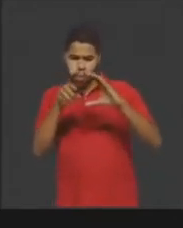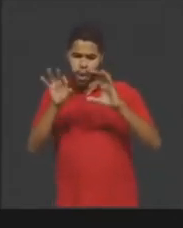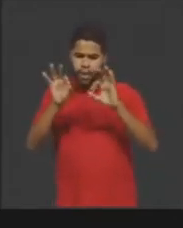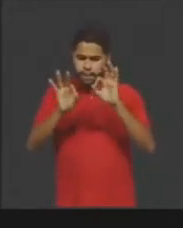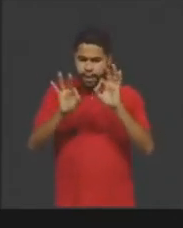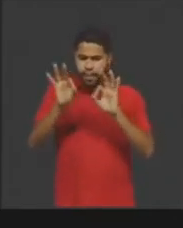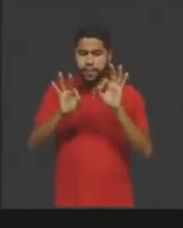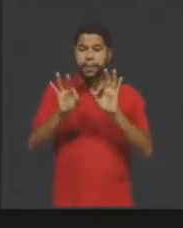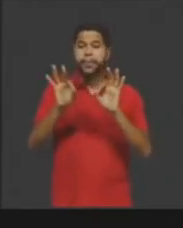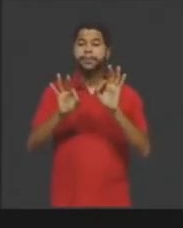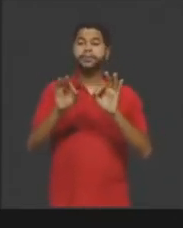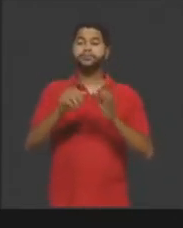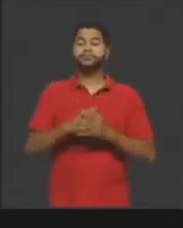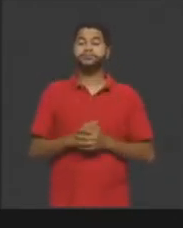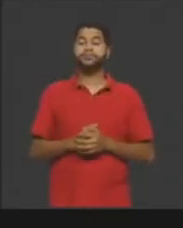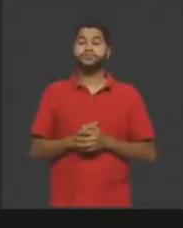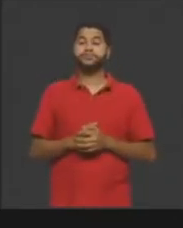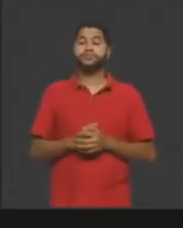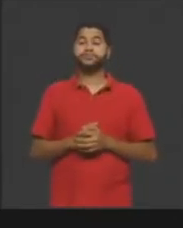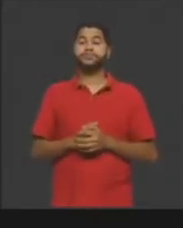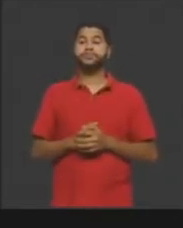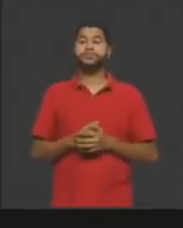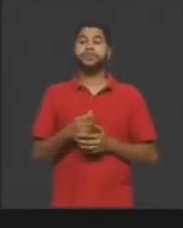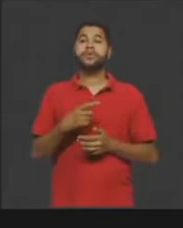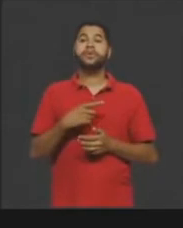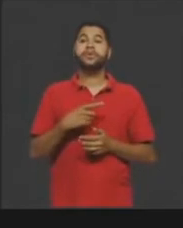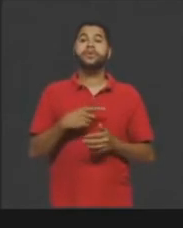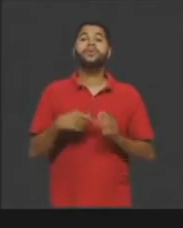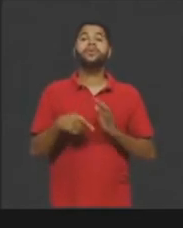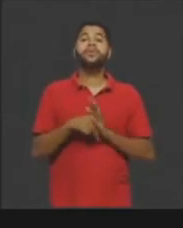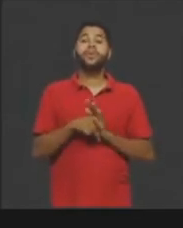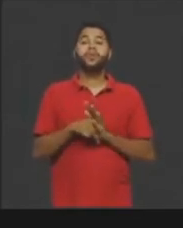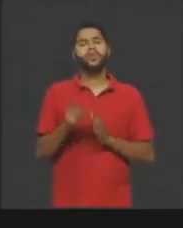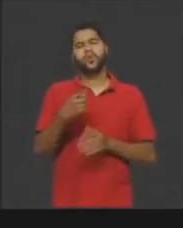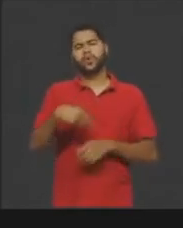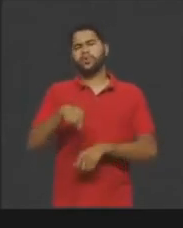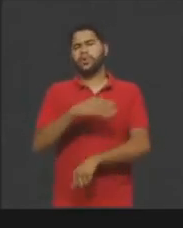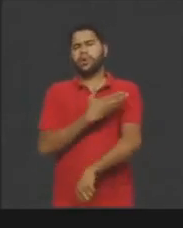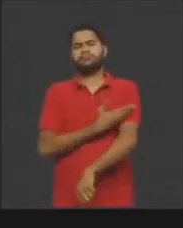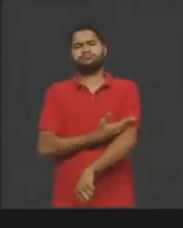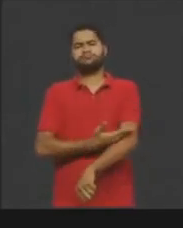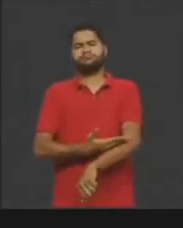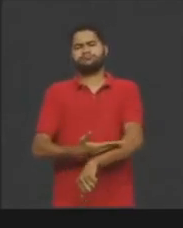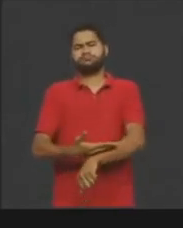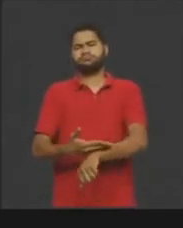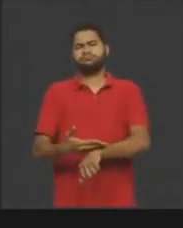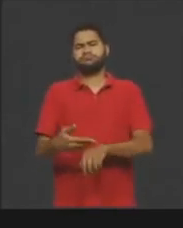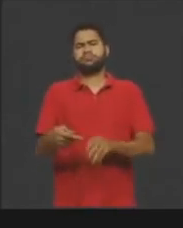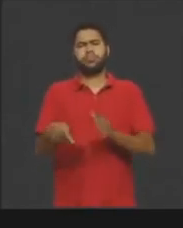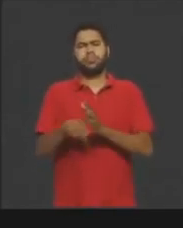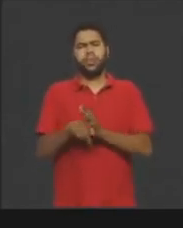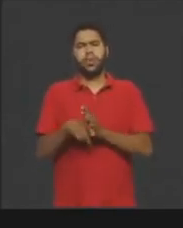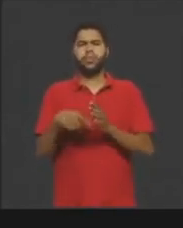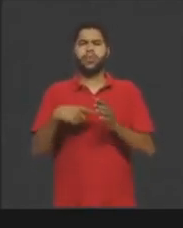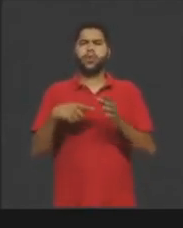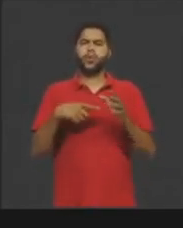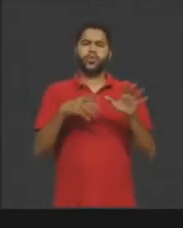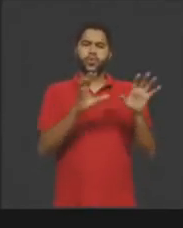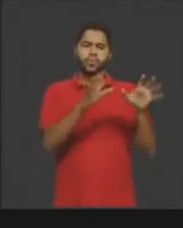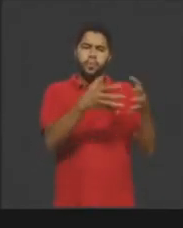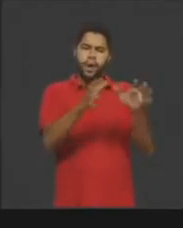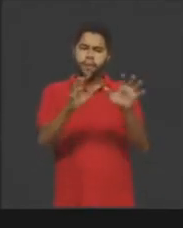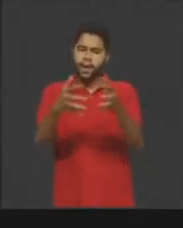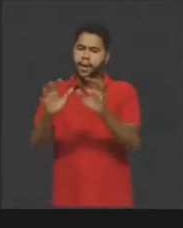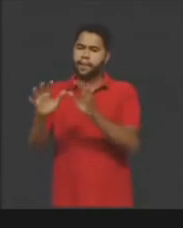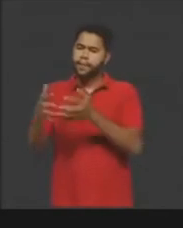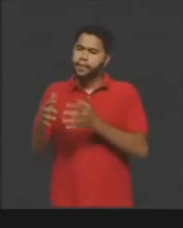membranosas, esses organismos são os organismos que nós estamos acostumados, todos os organismos do reino animal, todos os organismos do